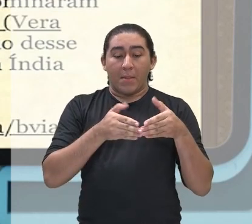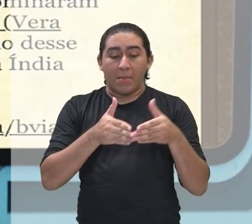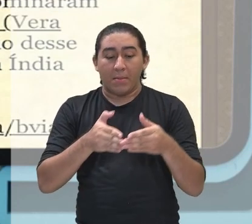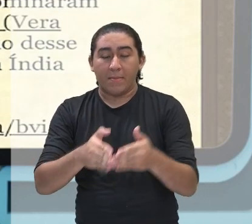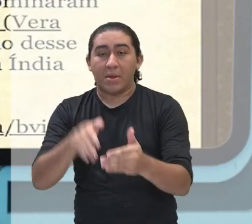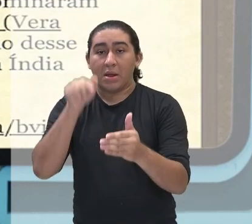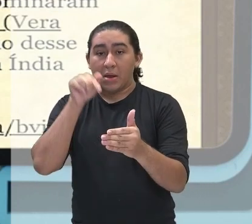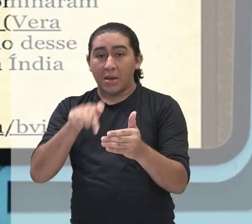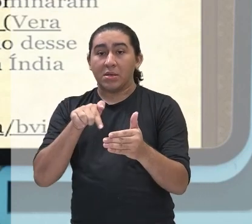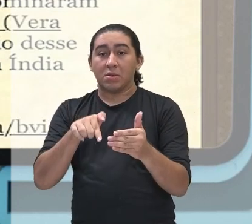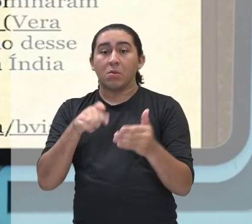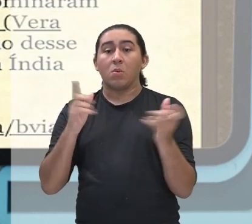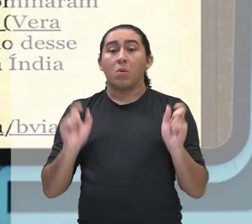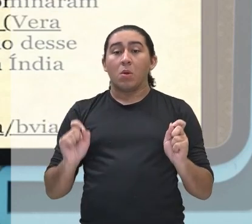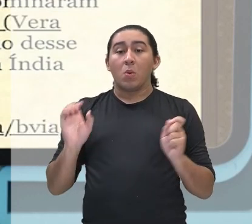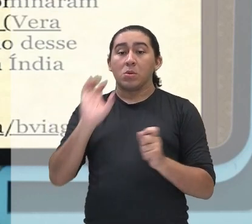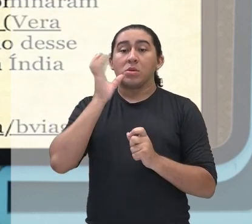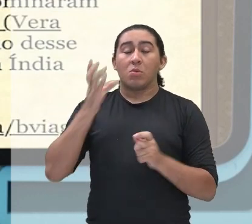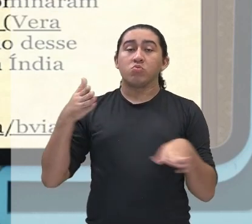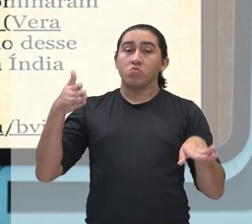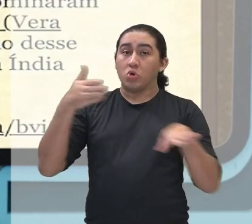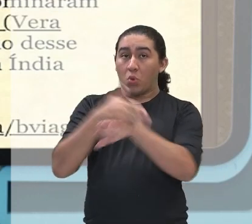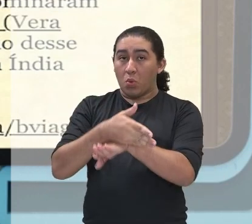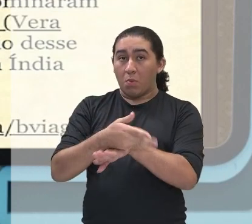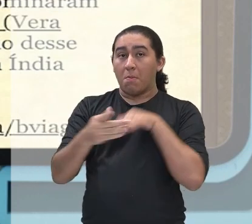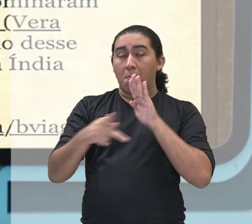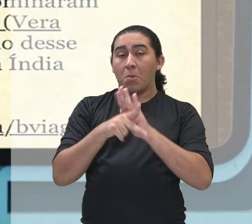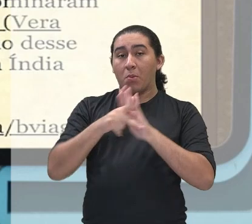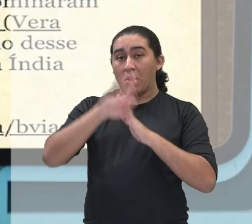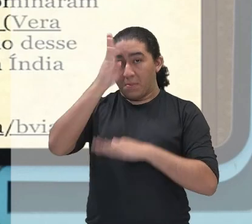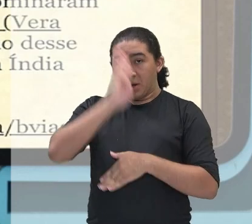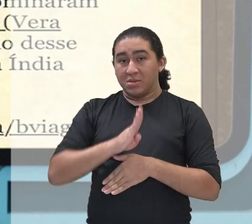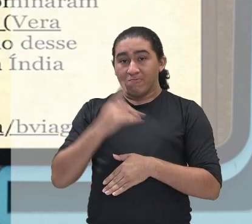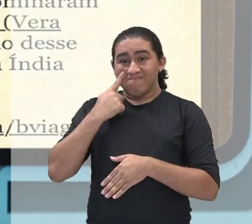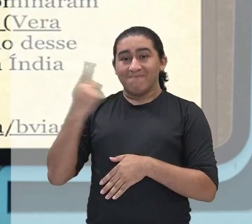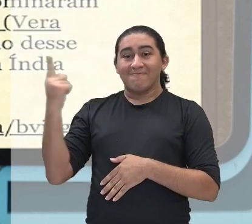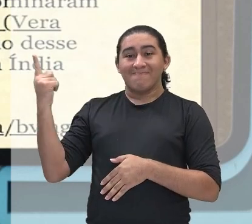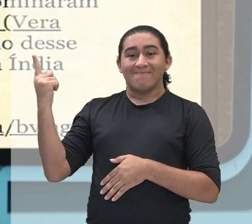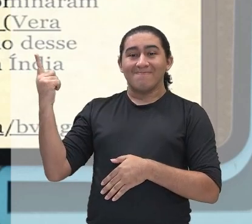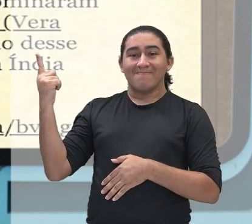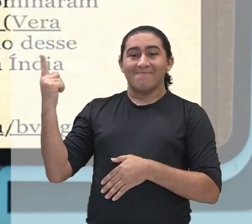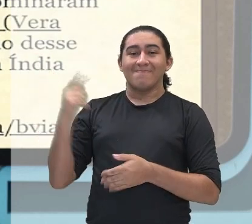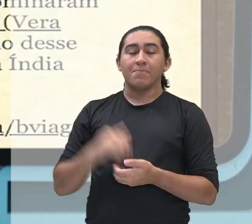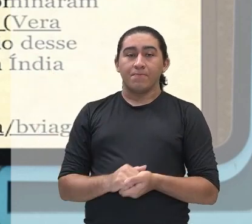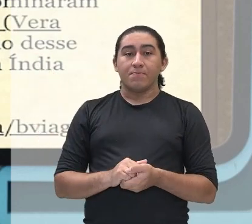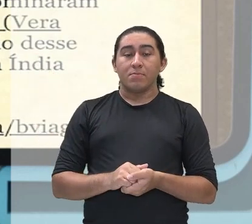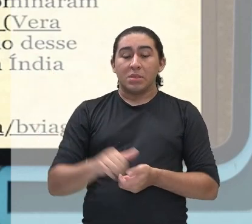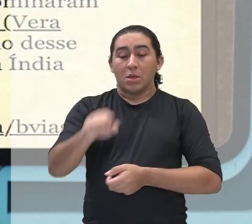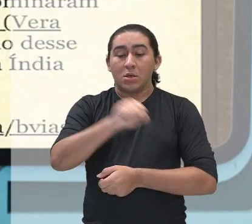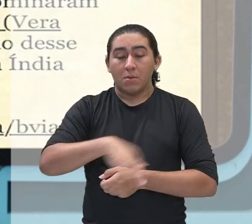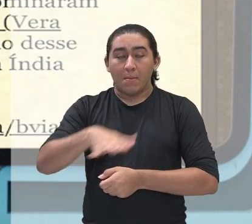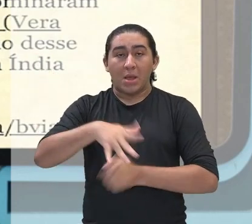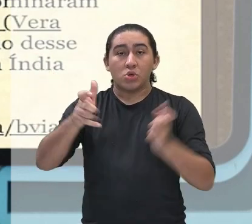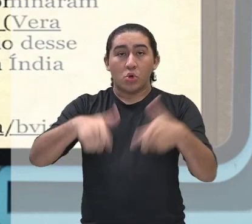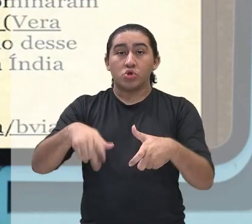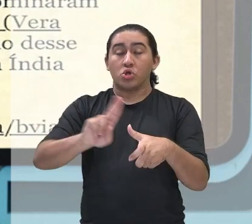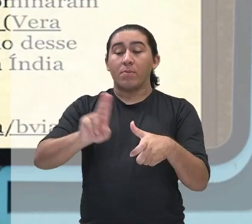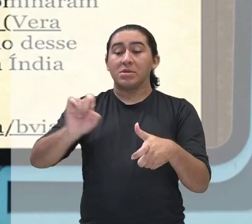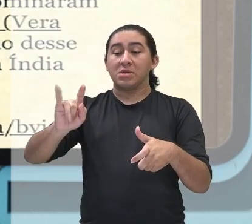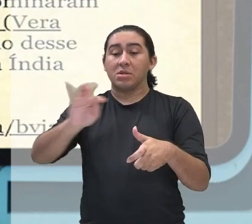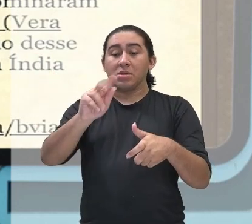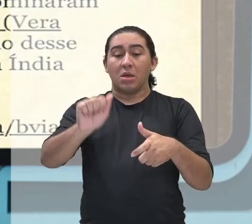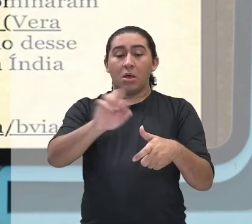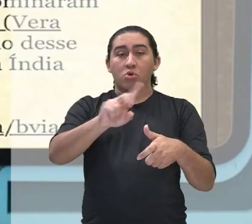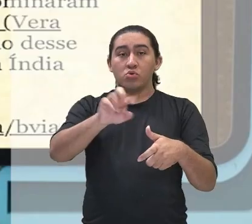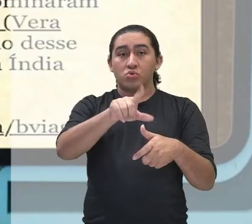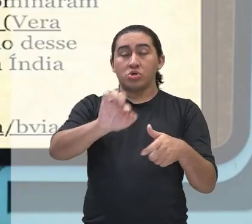Pedro Álvares Cabral chegou aqui no Brasil, na terra de Santa Cruz ou terra